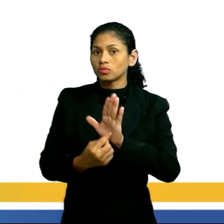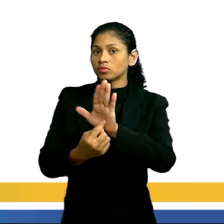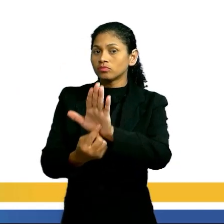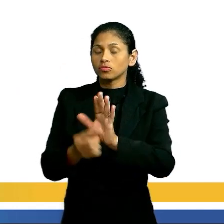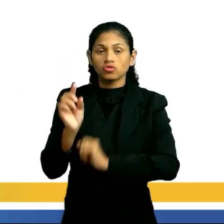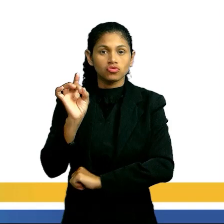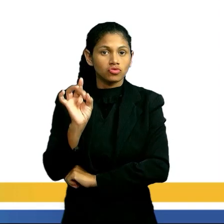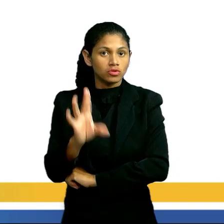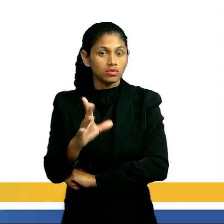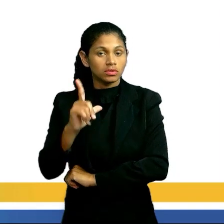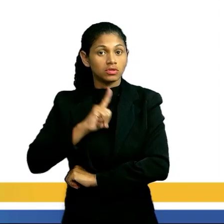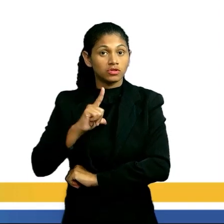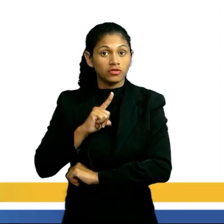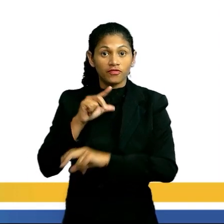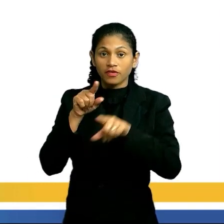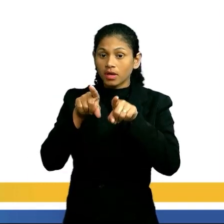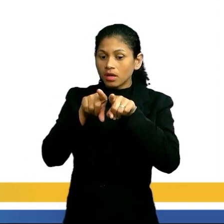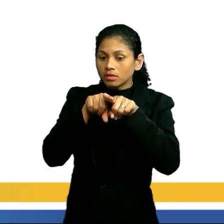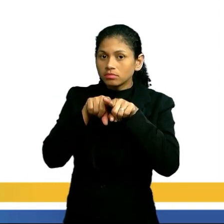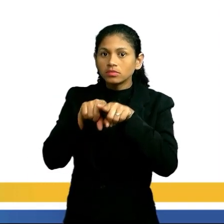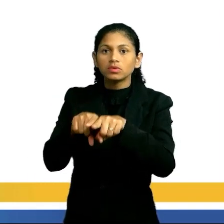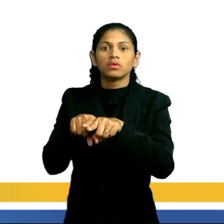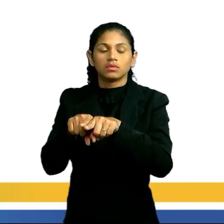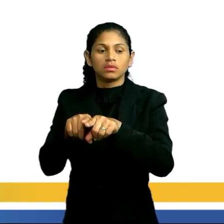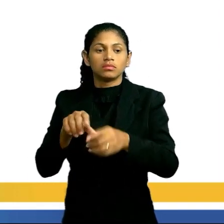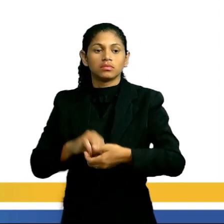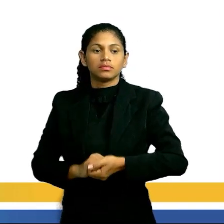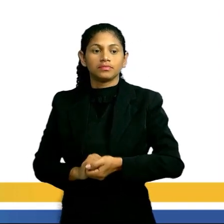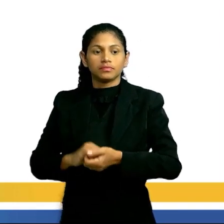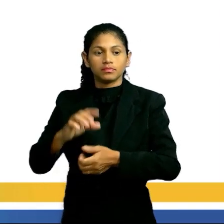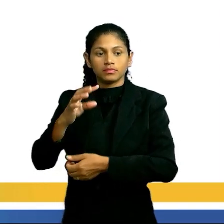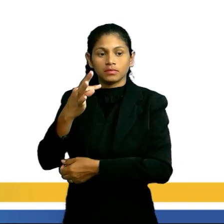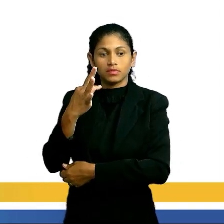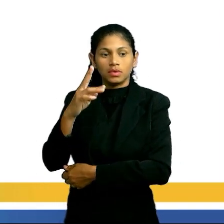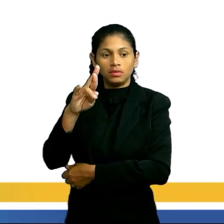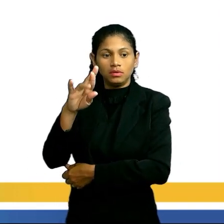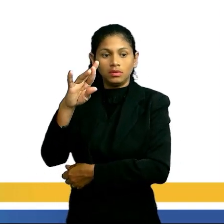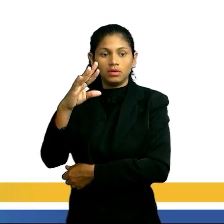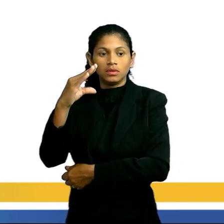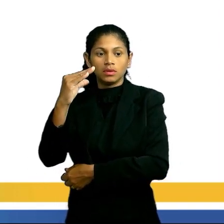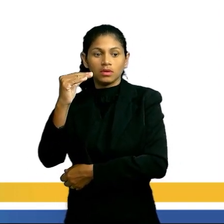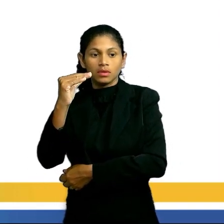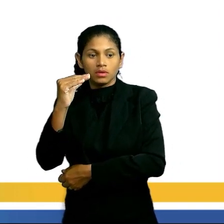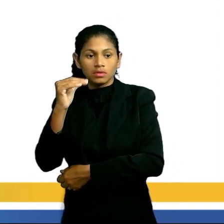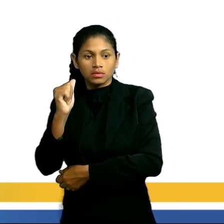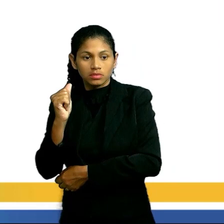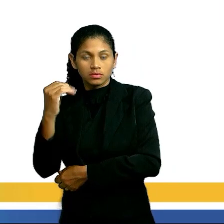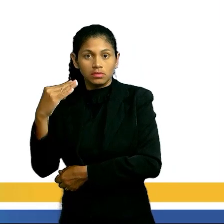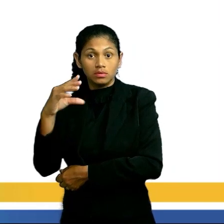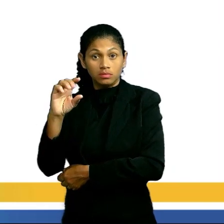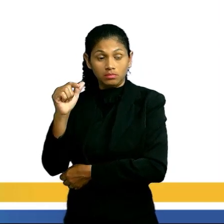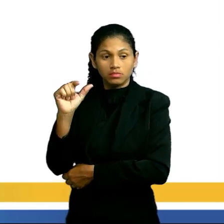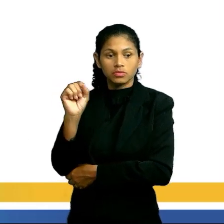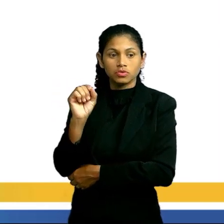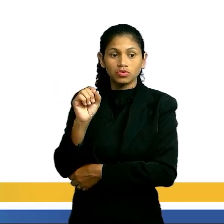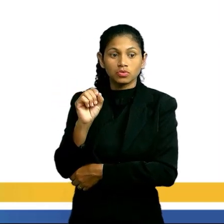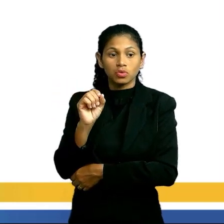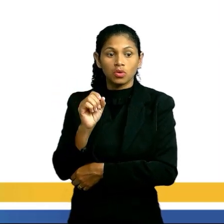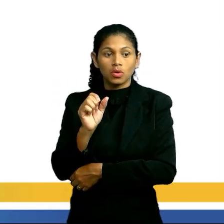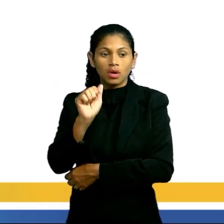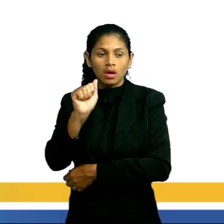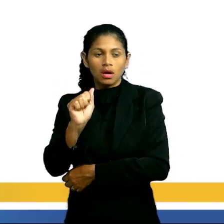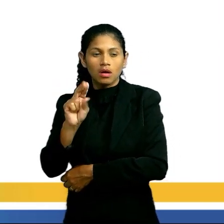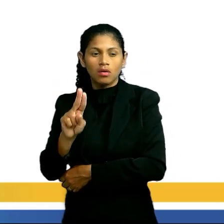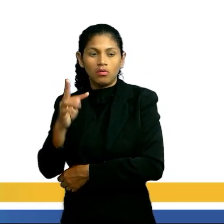igual a ele. Traço autossômico é a característica do gene que está